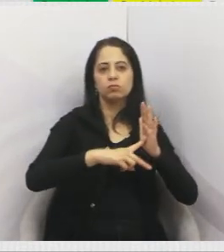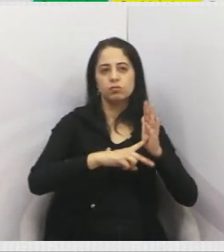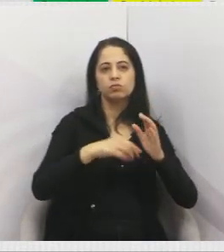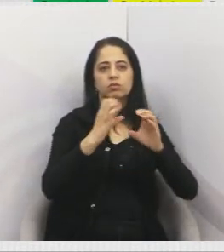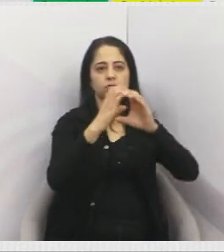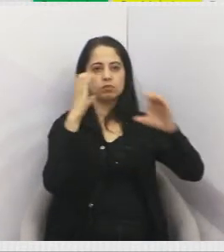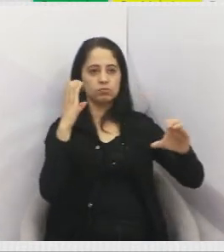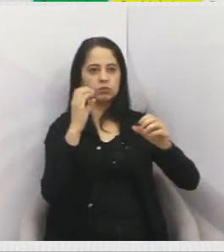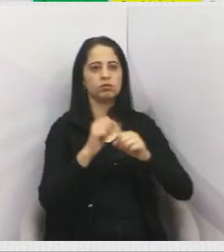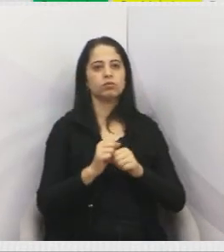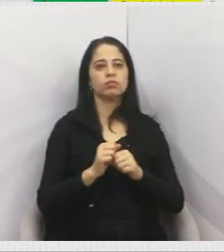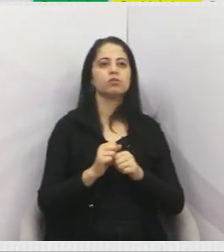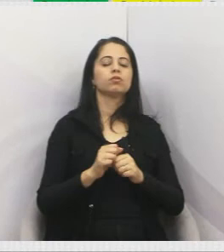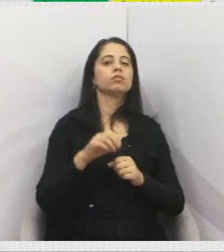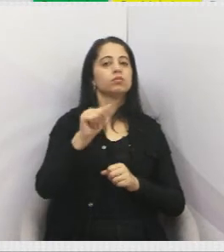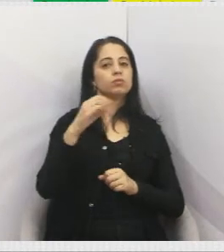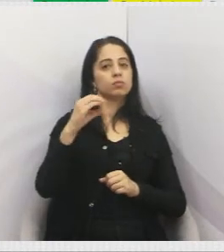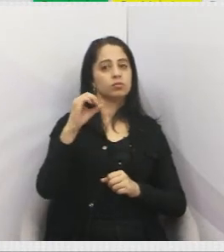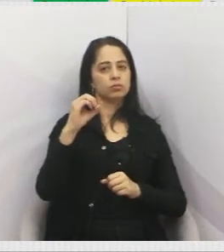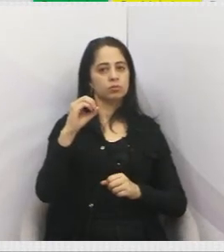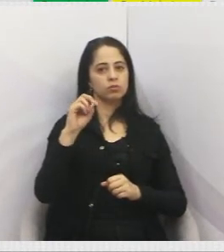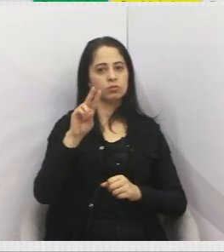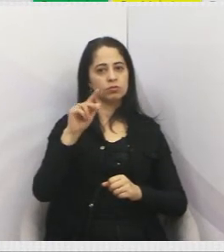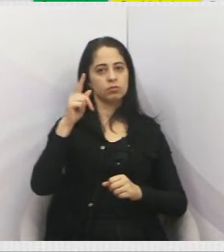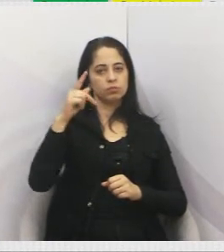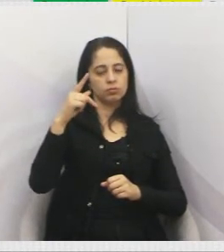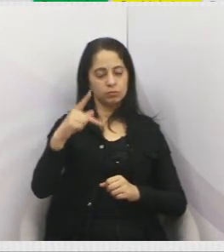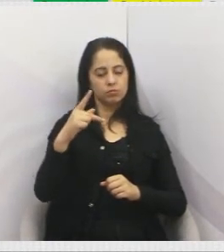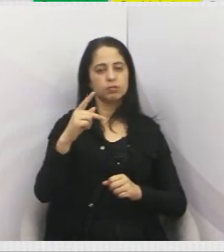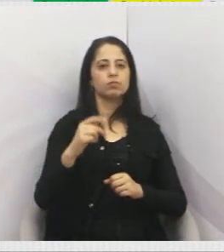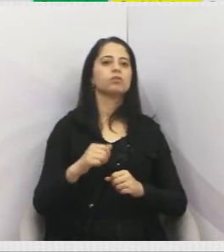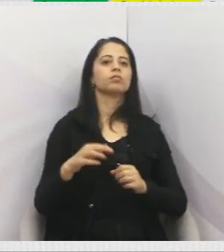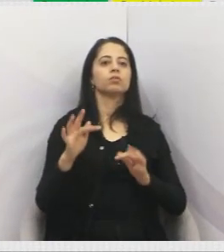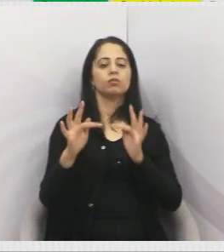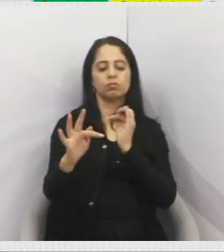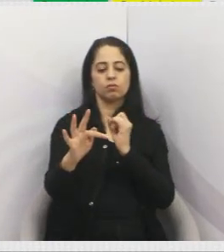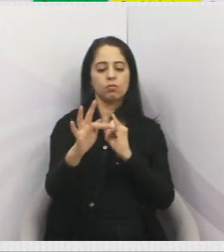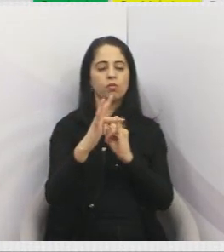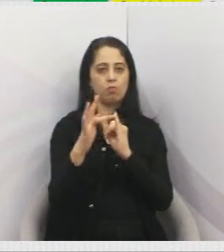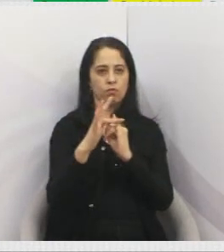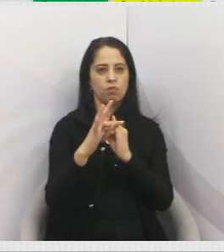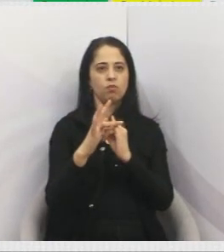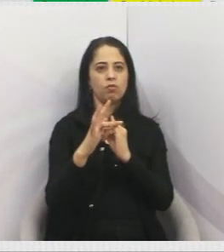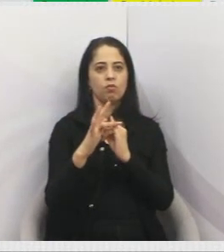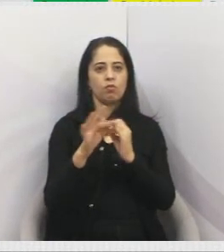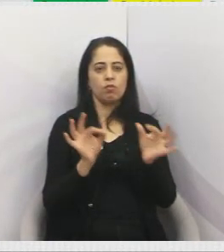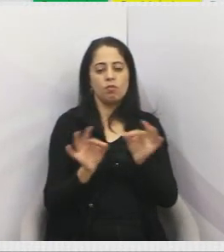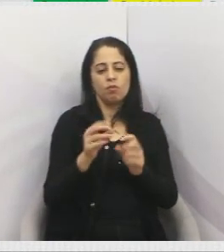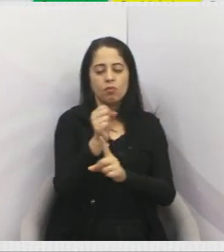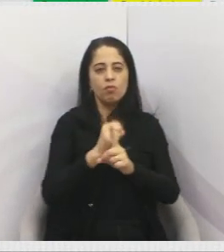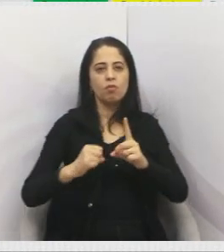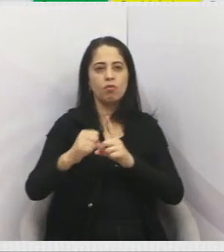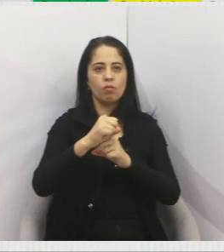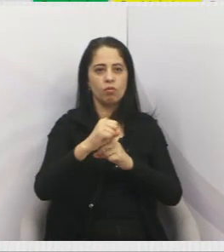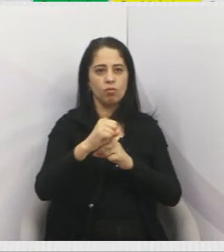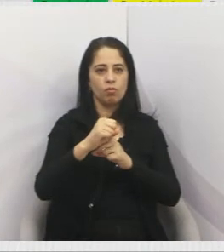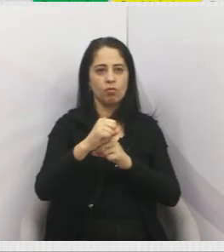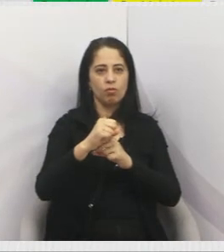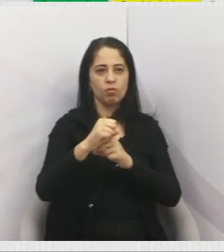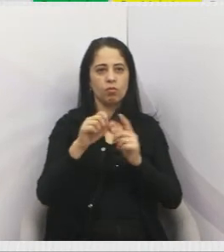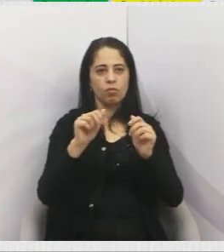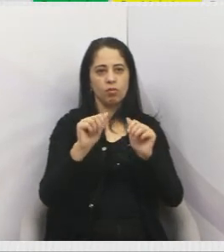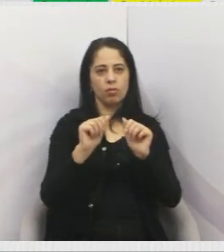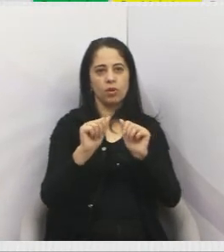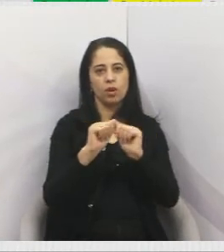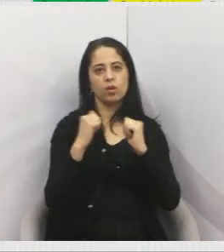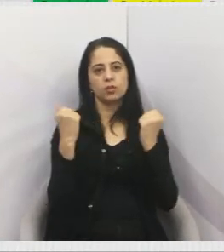das Construtoras da Vale do Paraíba, ACONVAP, entidades acadêmicas de pesquisa, Instituto Federal e organização da sociedade civil, Associação dos